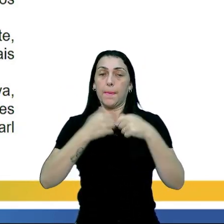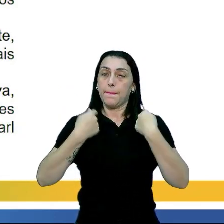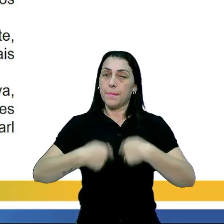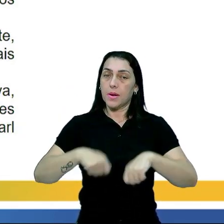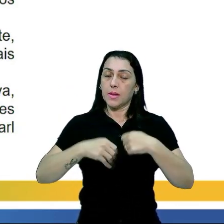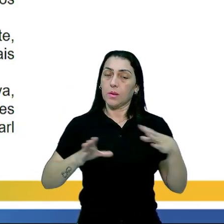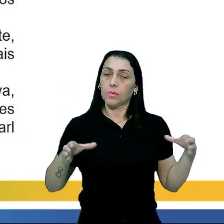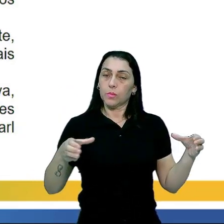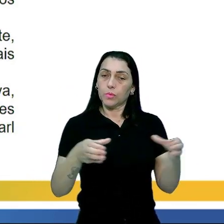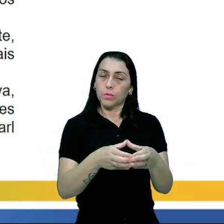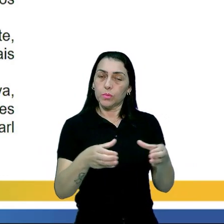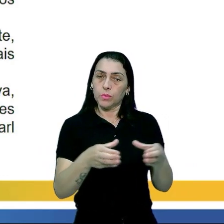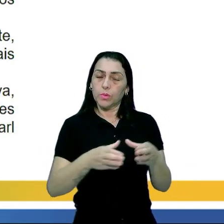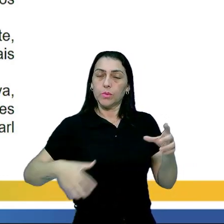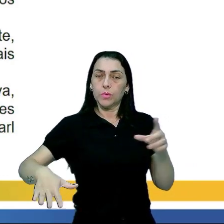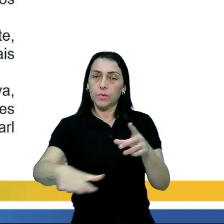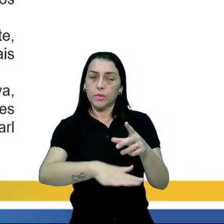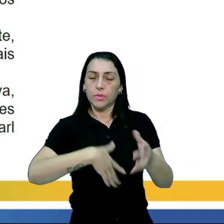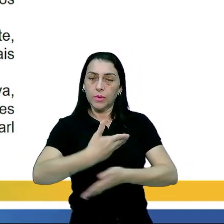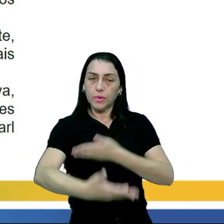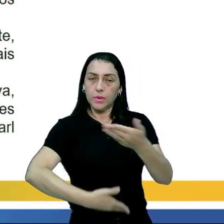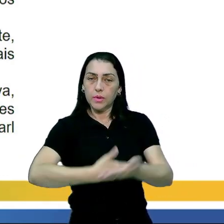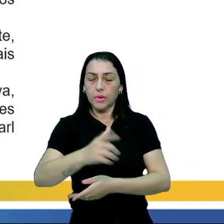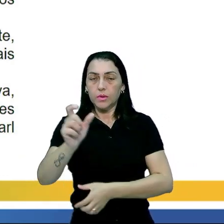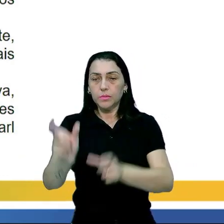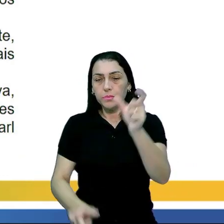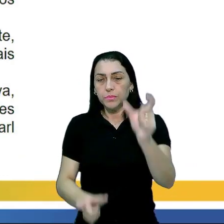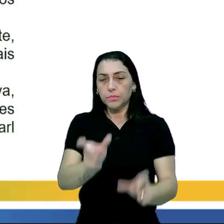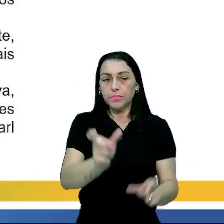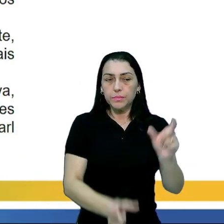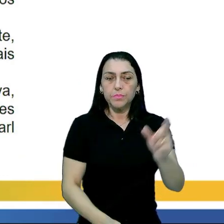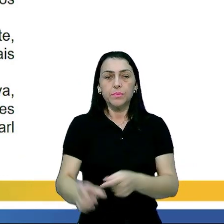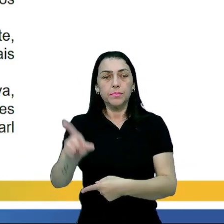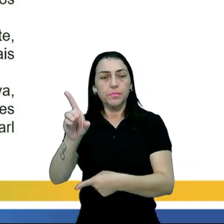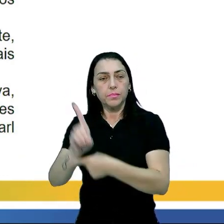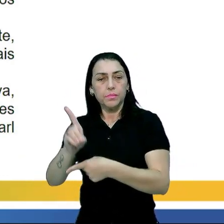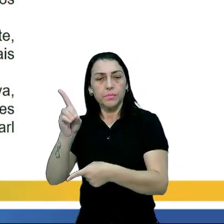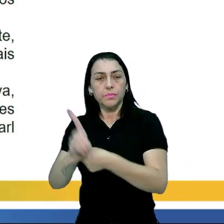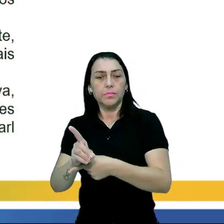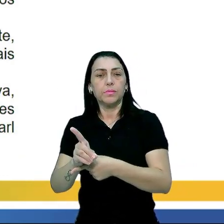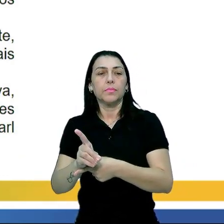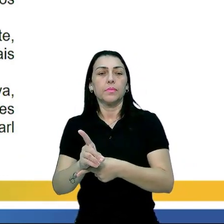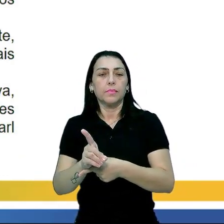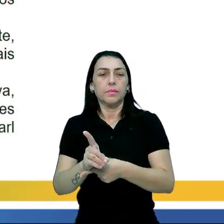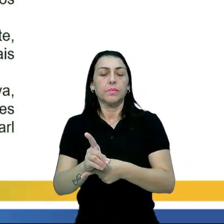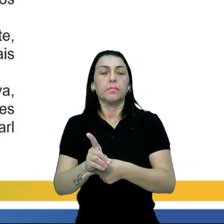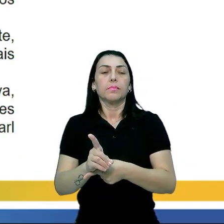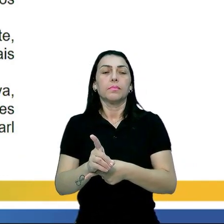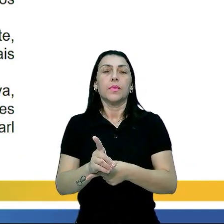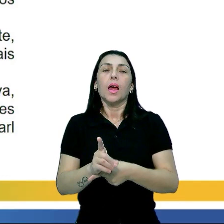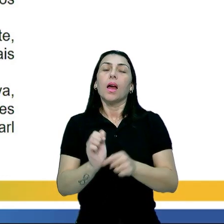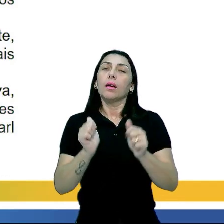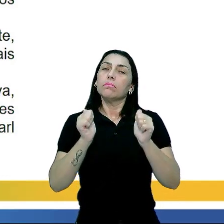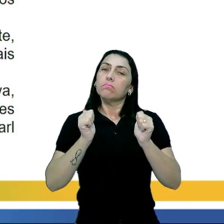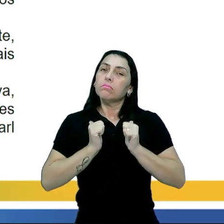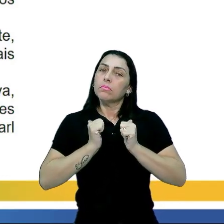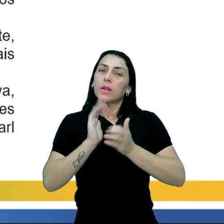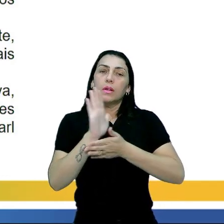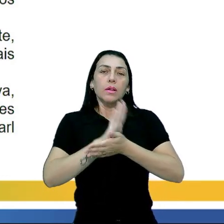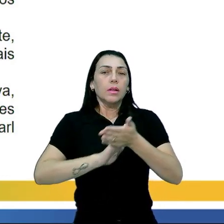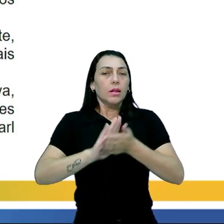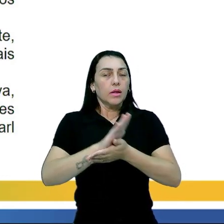necessidades coletivas e socializa os indivíduos. Letra D. A